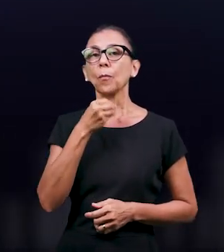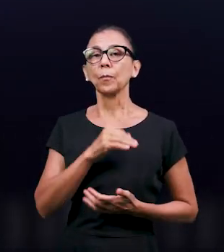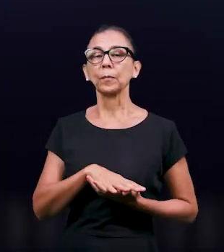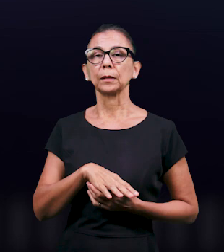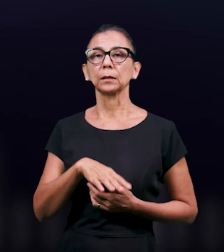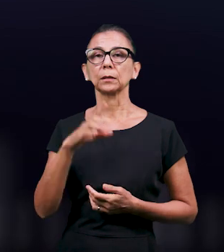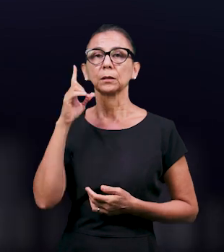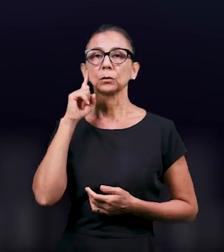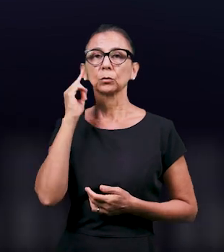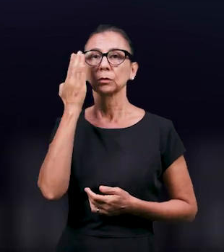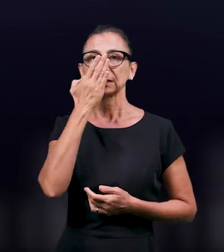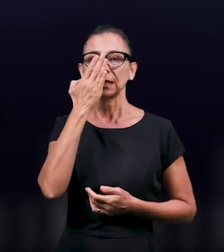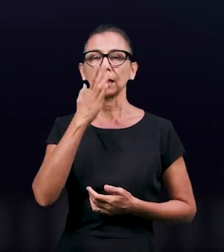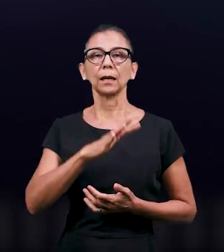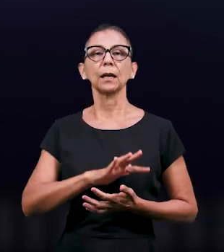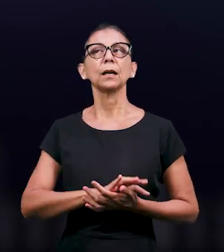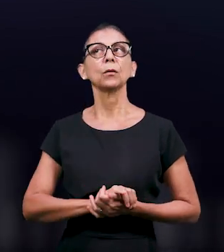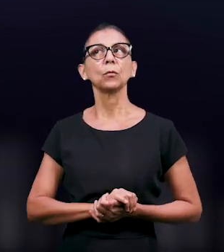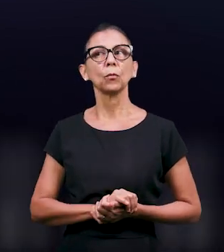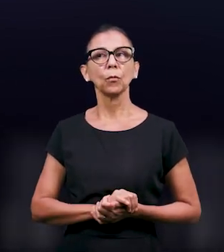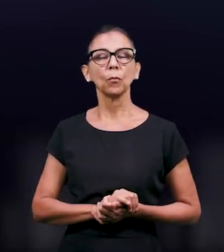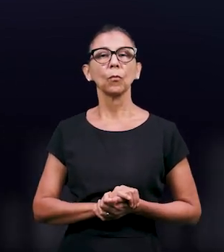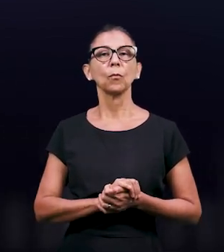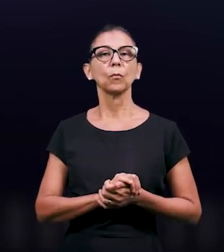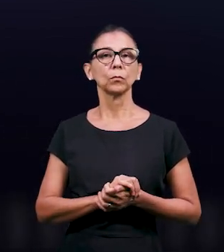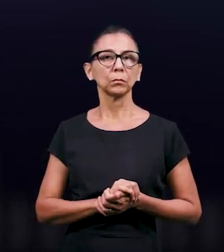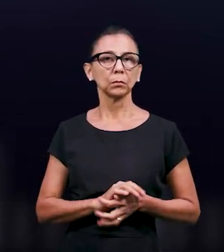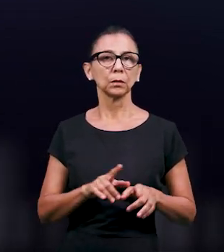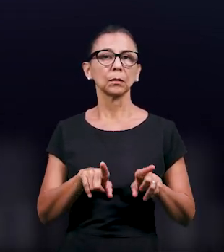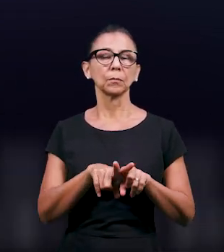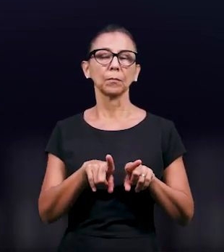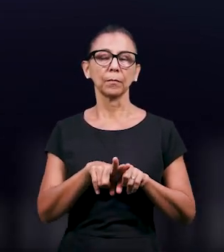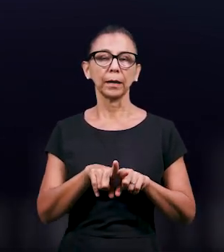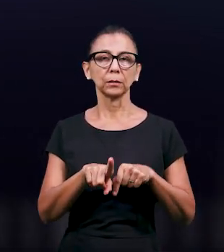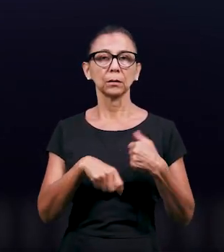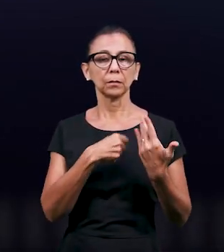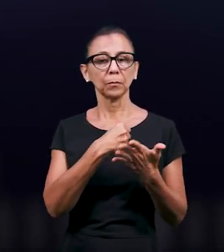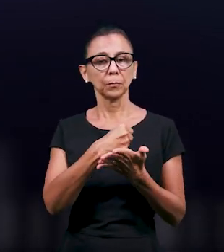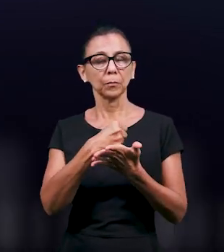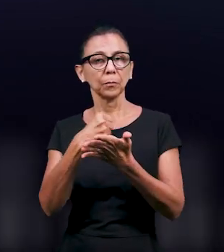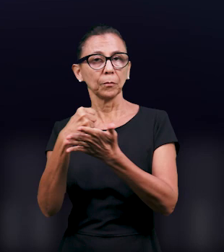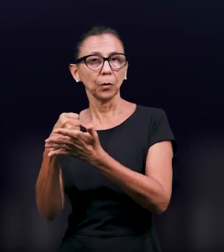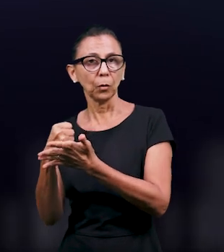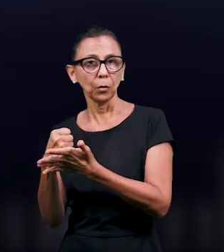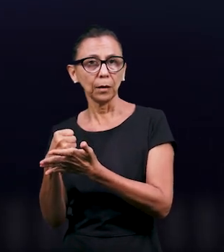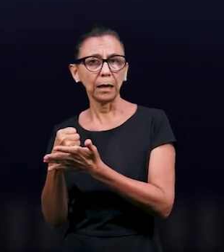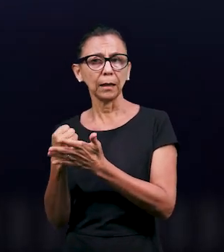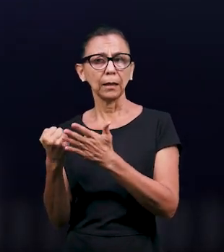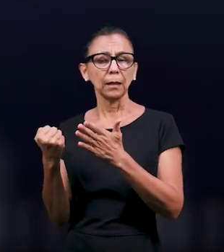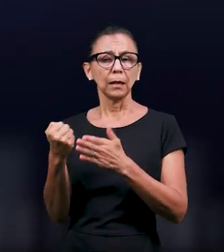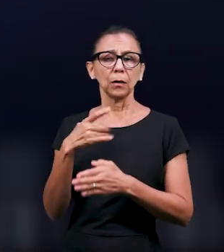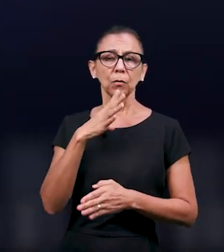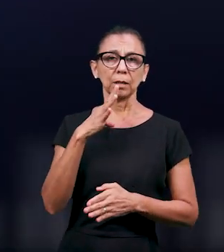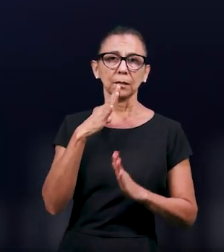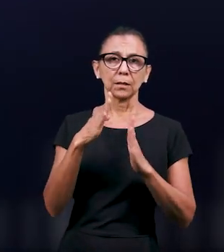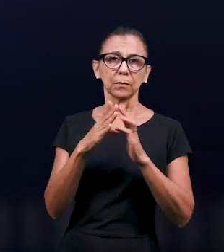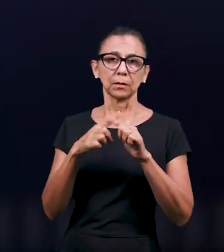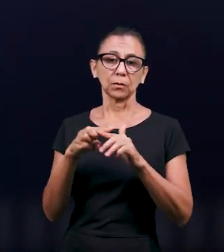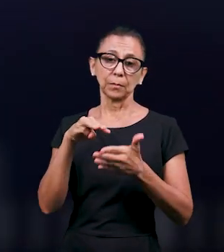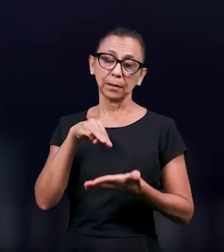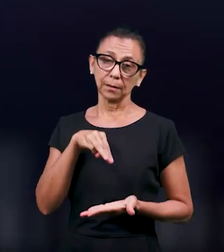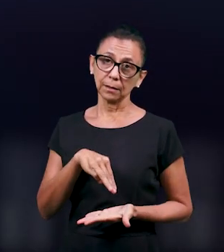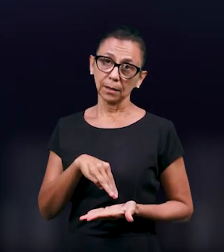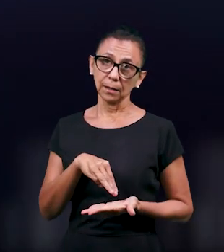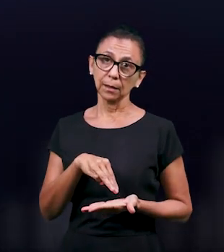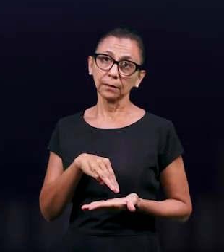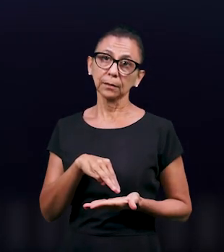ele também foi atendido por nós, ele encontrou a igreja, entrou e não saiu mais da casa do Senhor. E aí depois, em